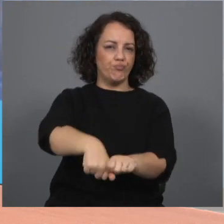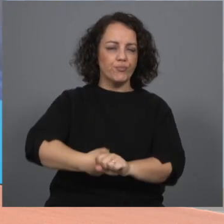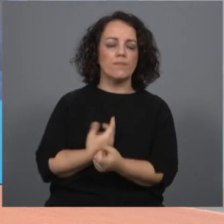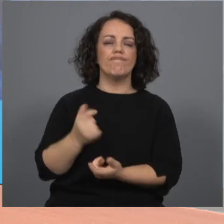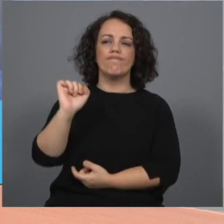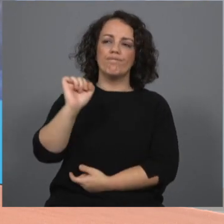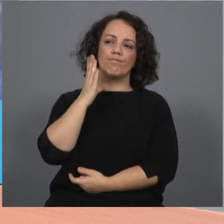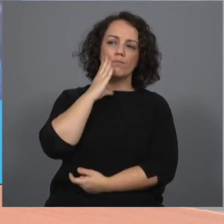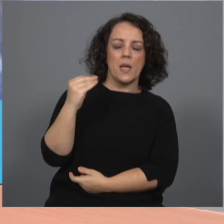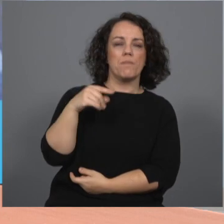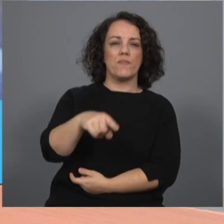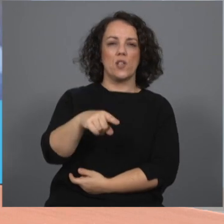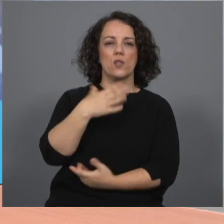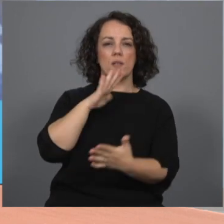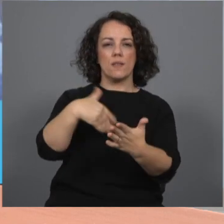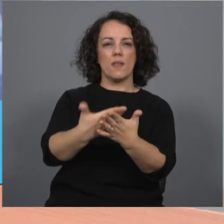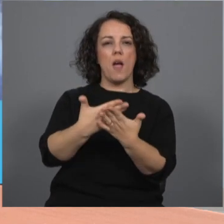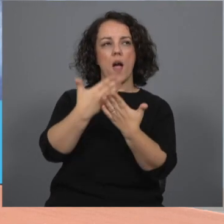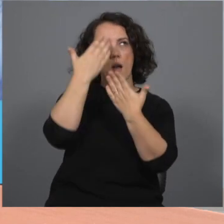repercussões, um alcance moral que tudo isto tem, porquê?